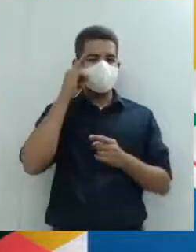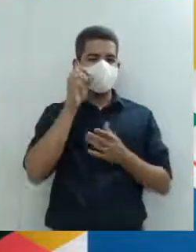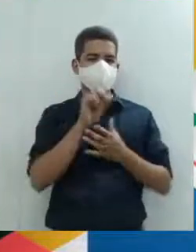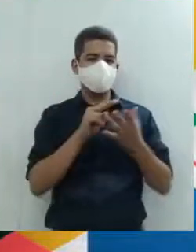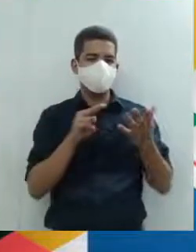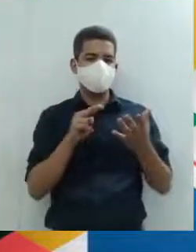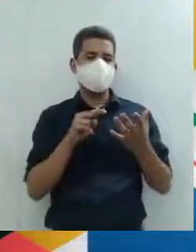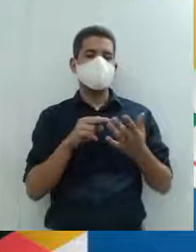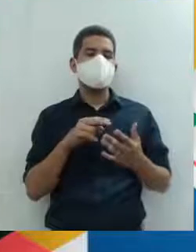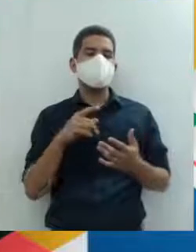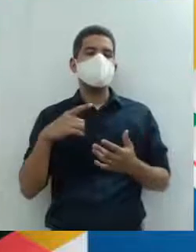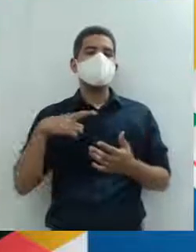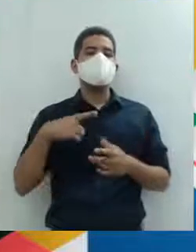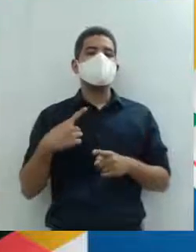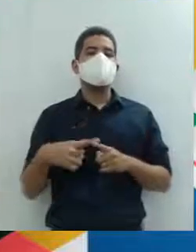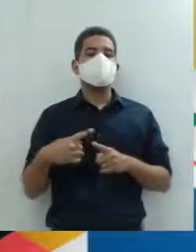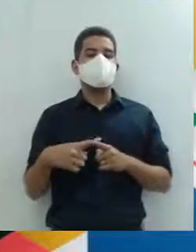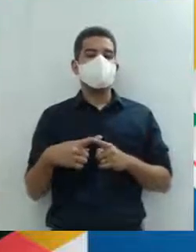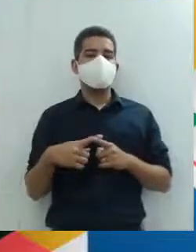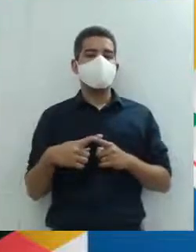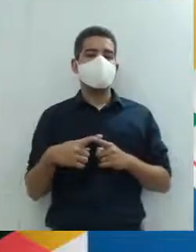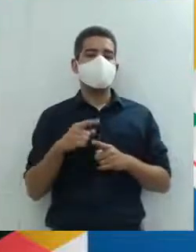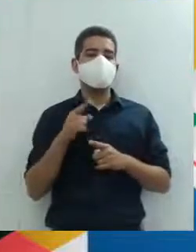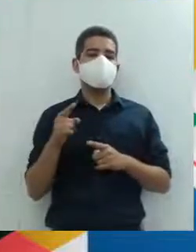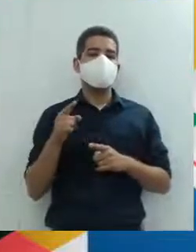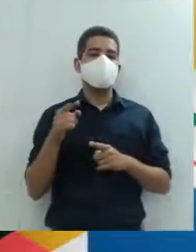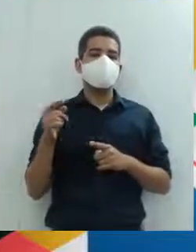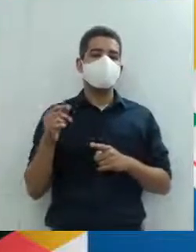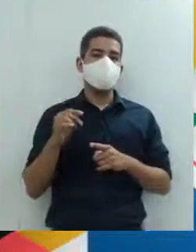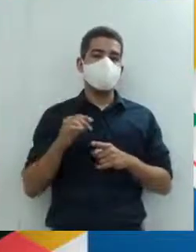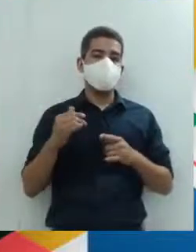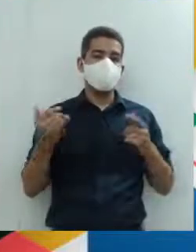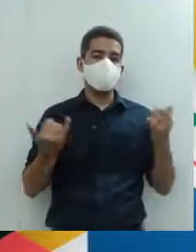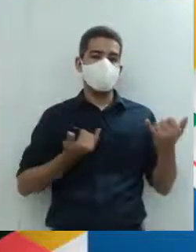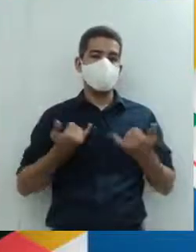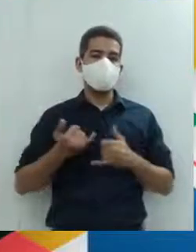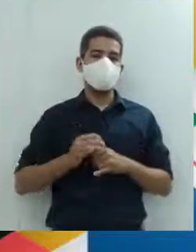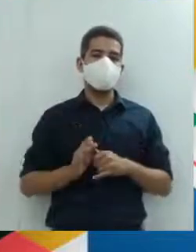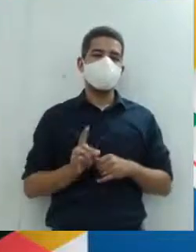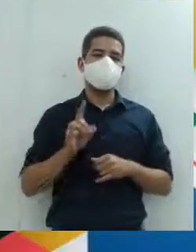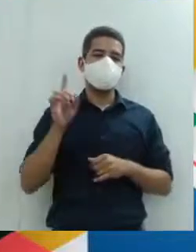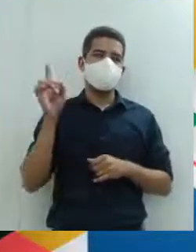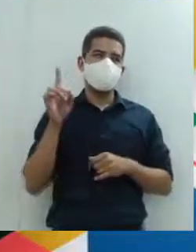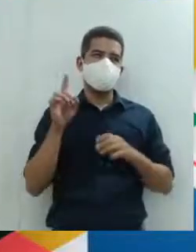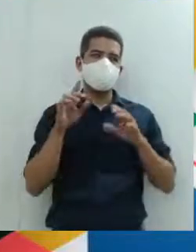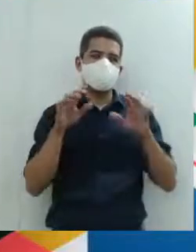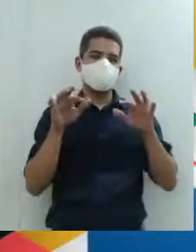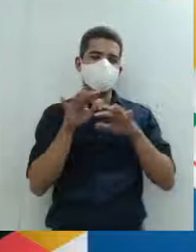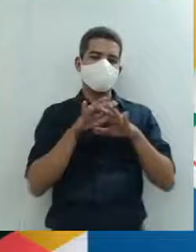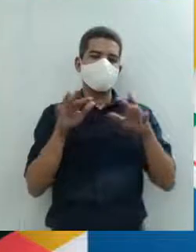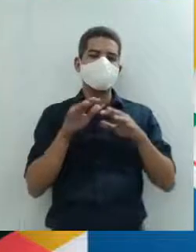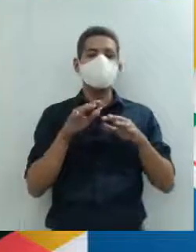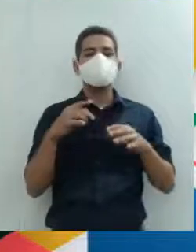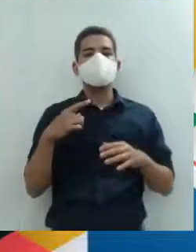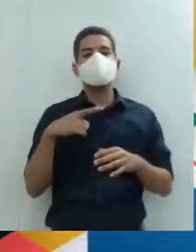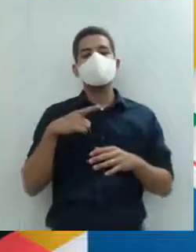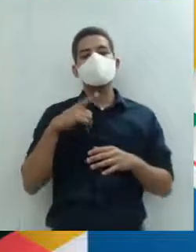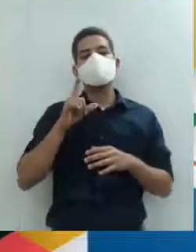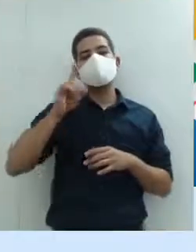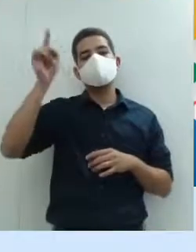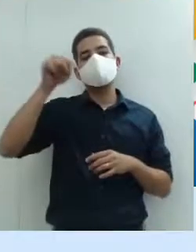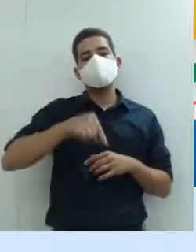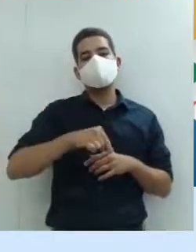tudo acontece porque parte dessa informação vai para o espaço e esta camada consegue refletir o